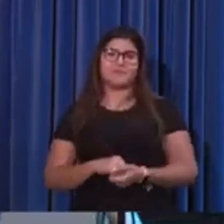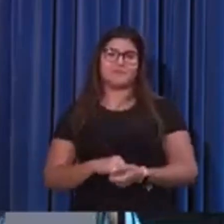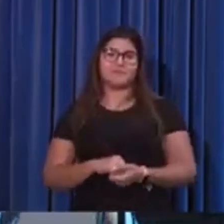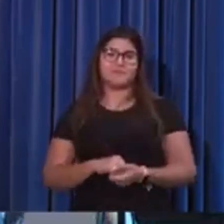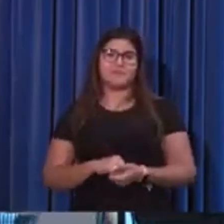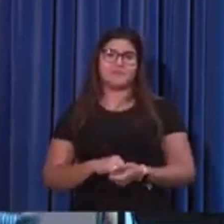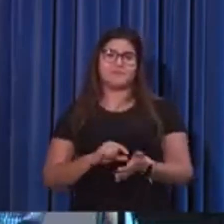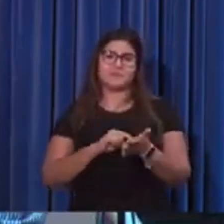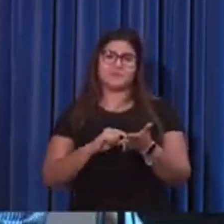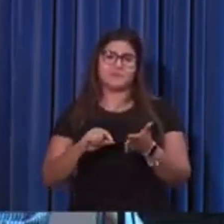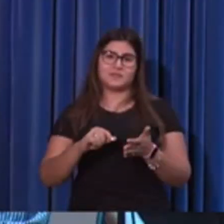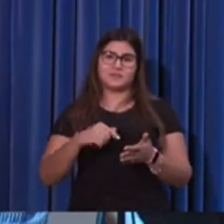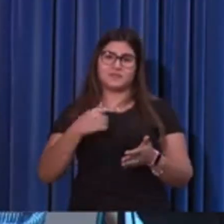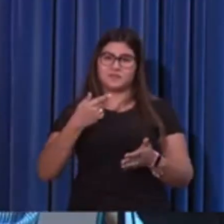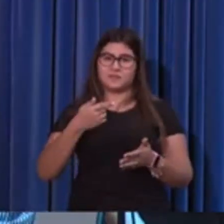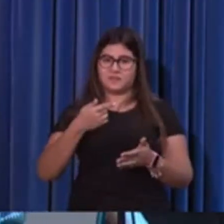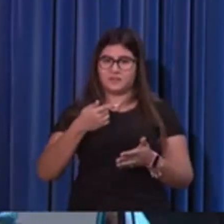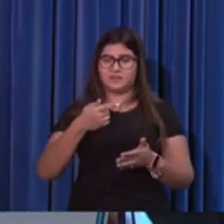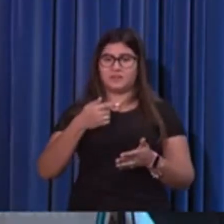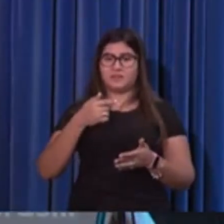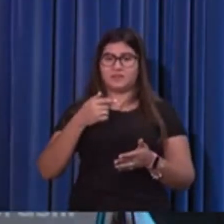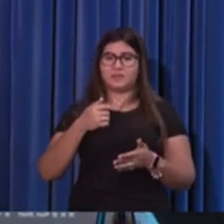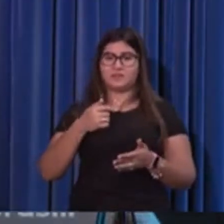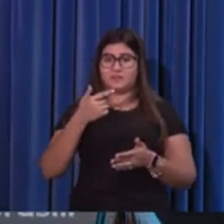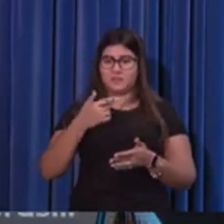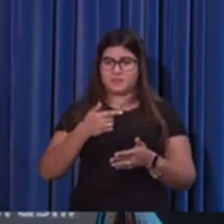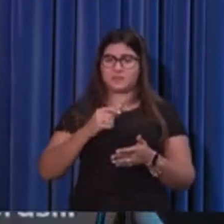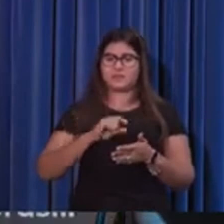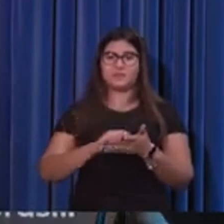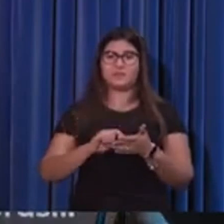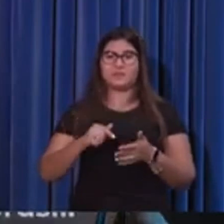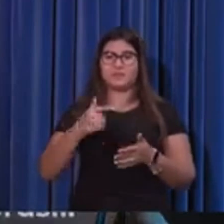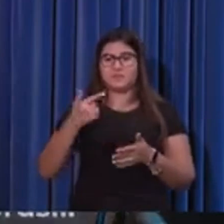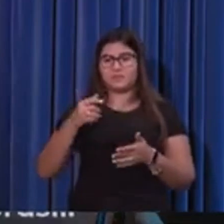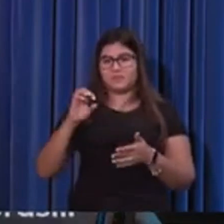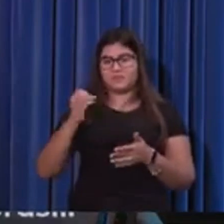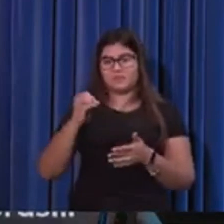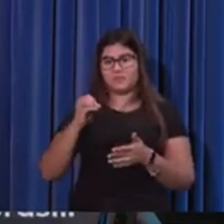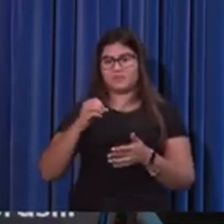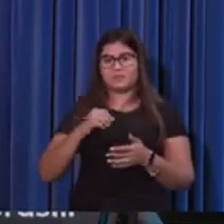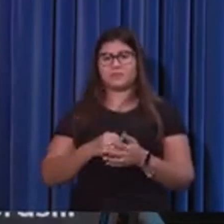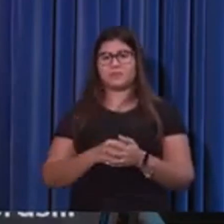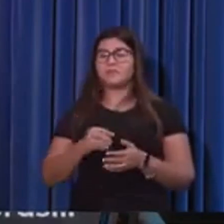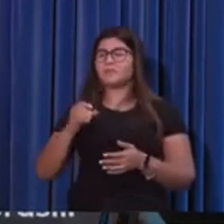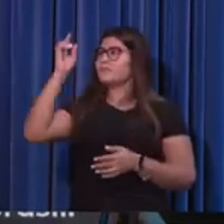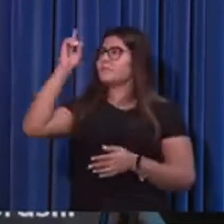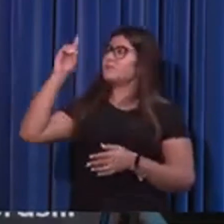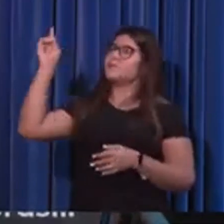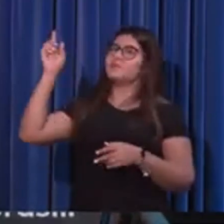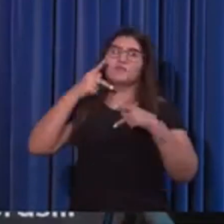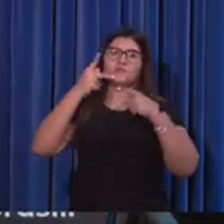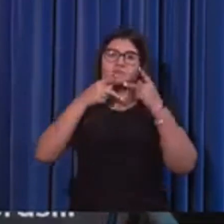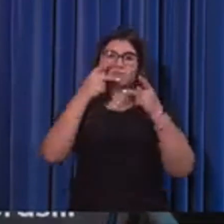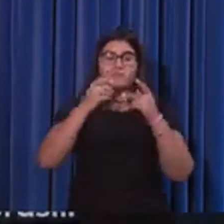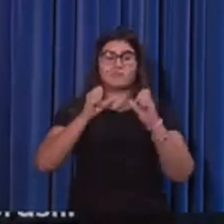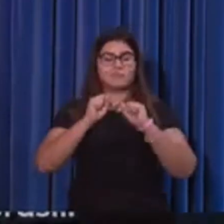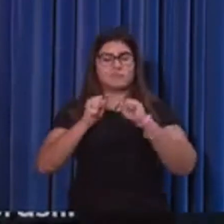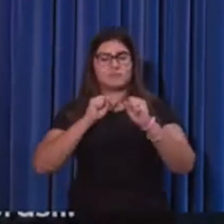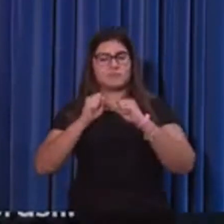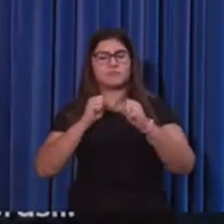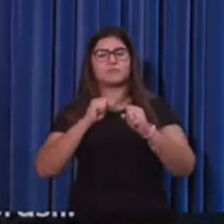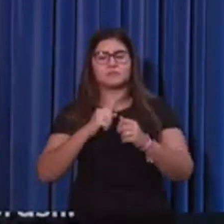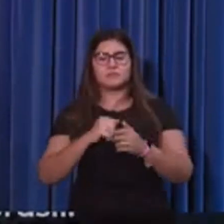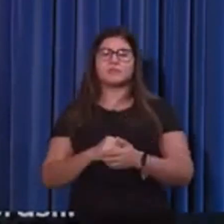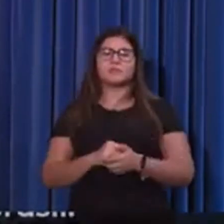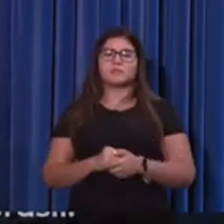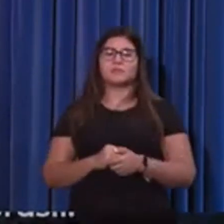O versículo 27 e 28, Deus falando e o salmista considerando. Vamos ler juntos? Os